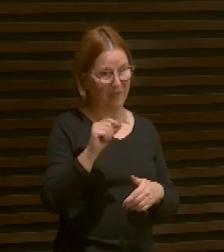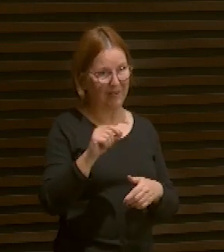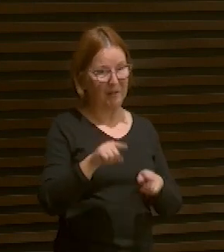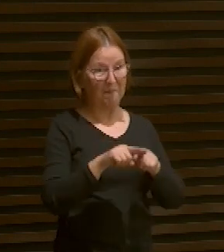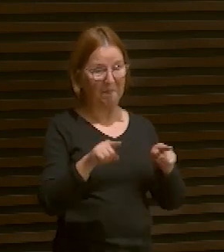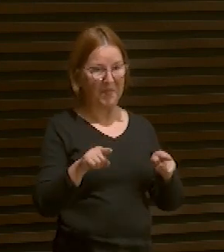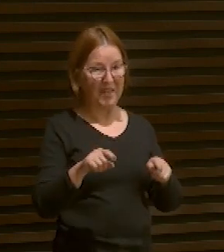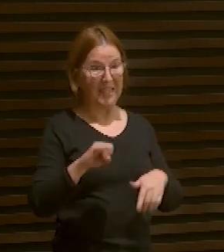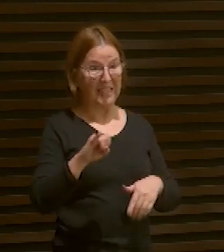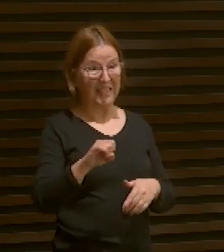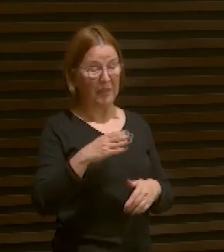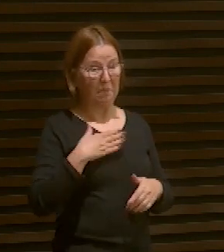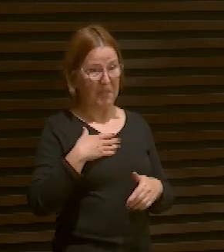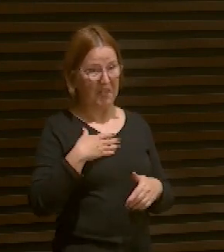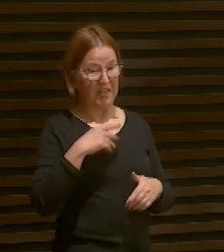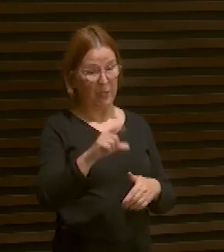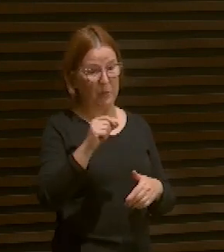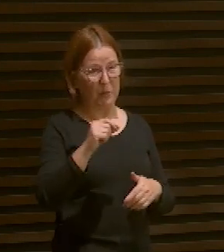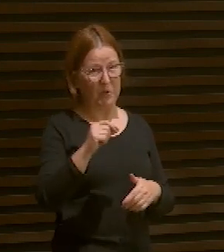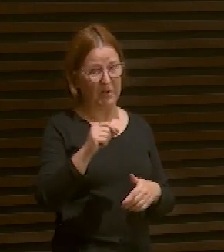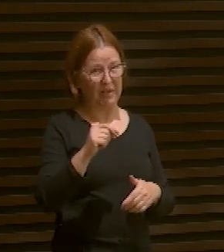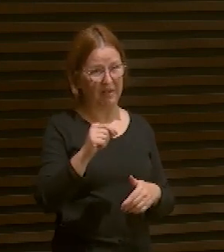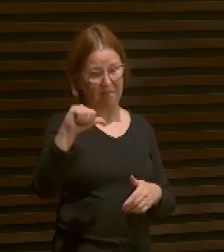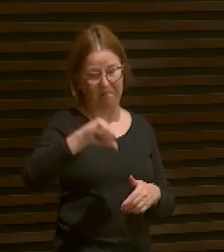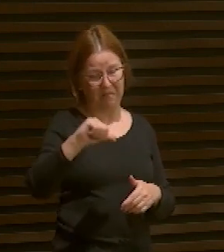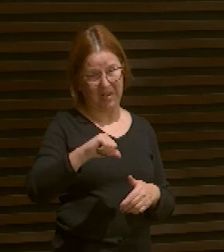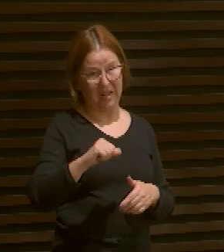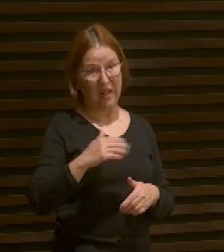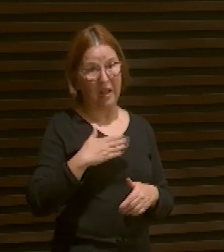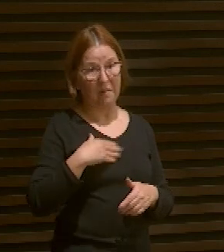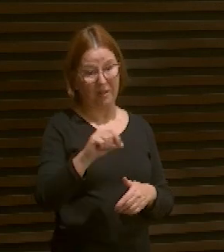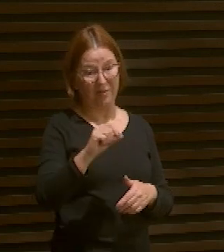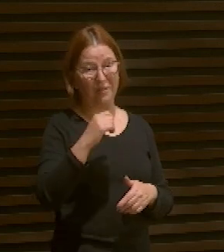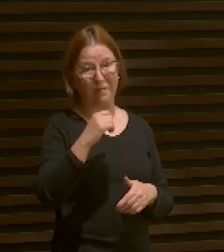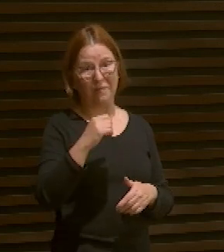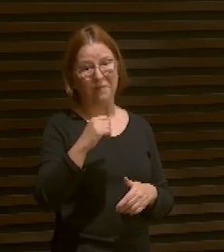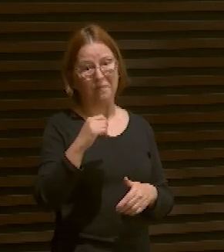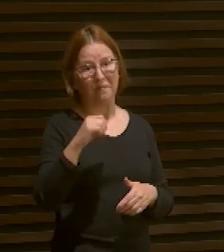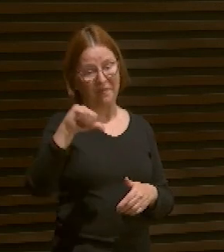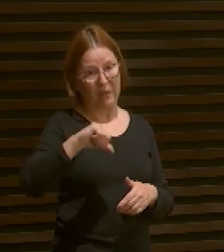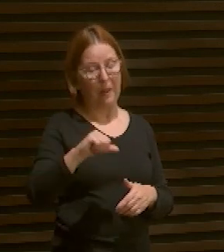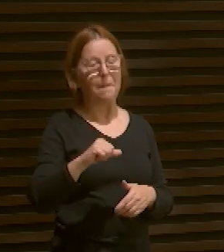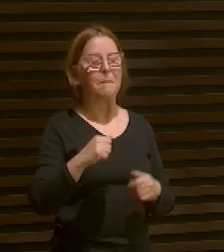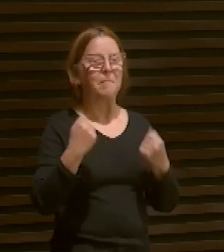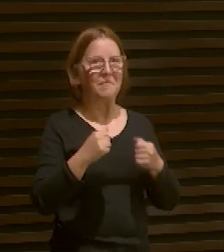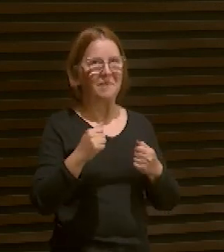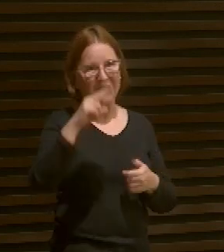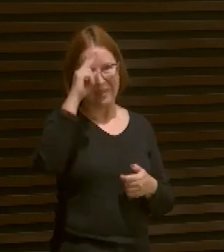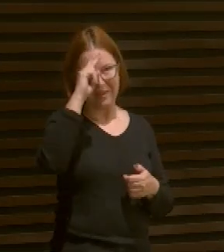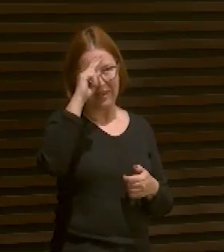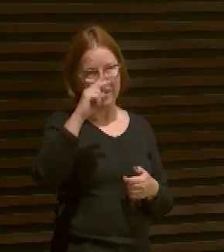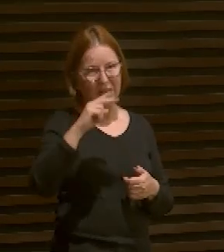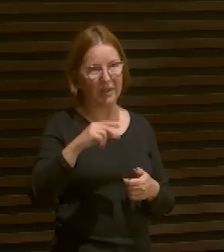minhas escolhas forem ruins, quando as minhas decisões forem ruins, eu preciso me lembrar que eu tenho que colocar tudo na minha